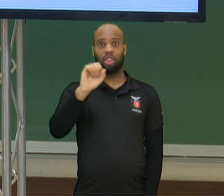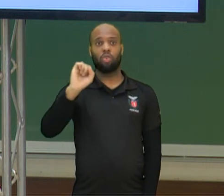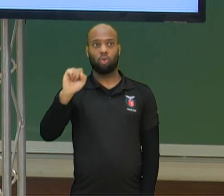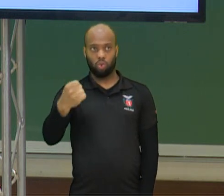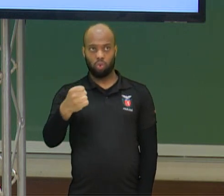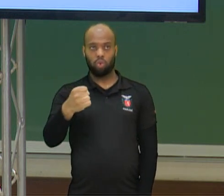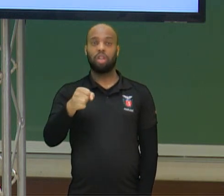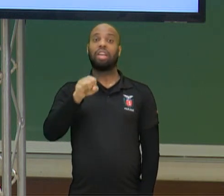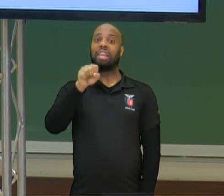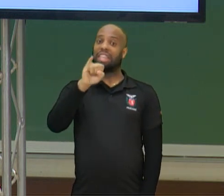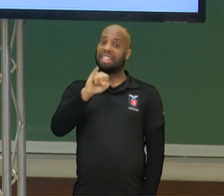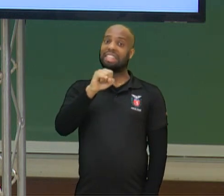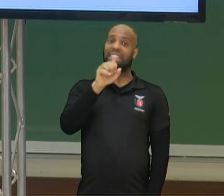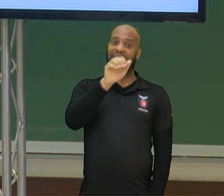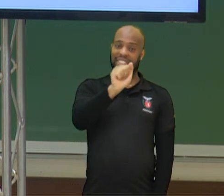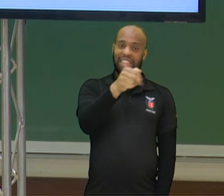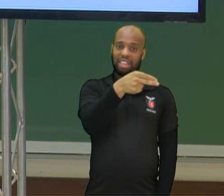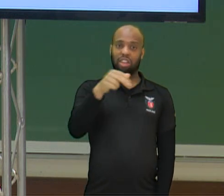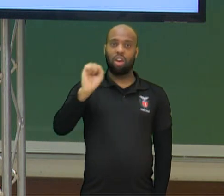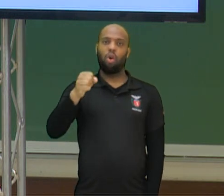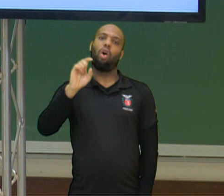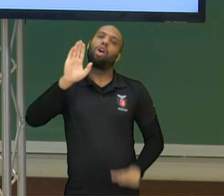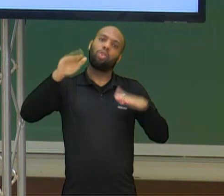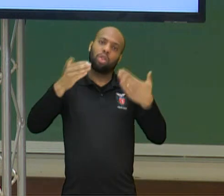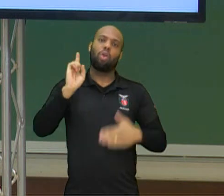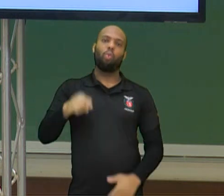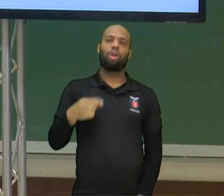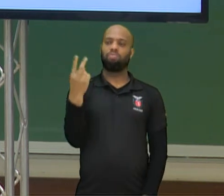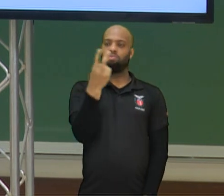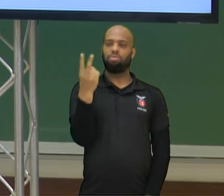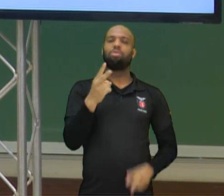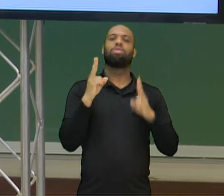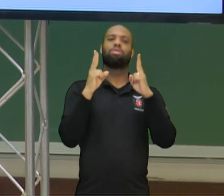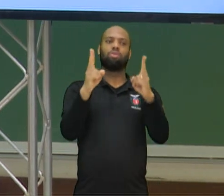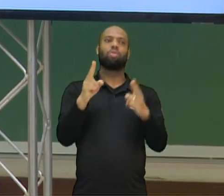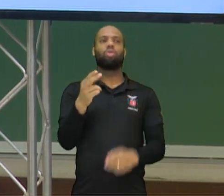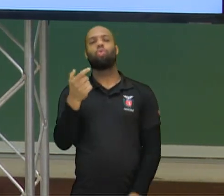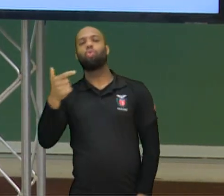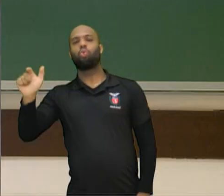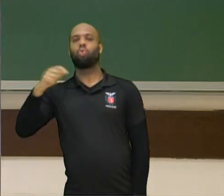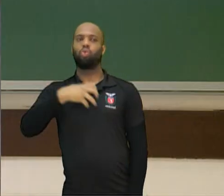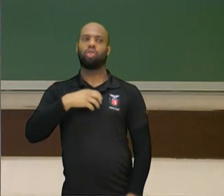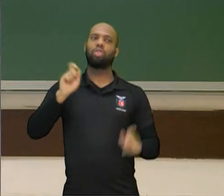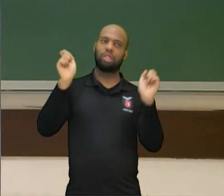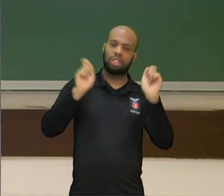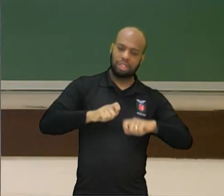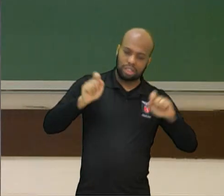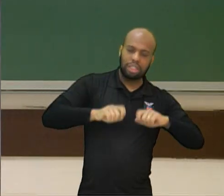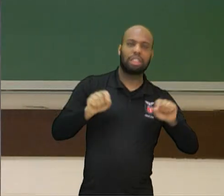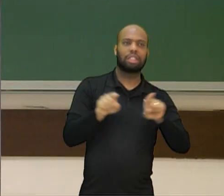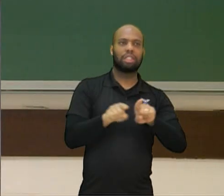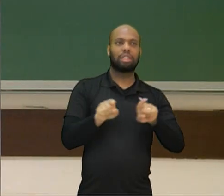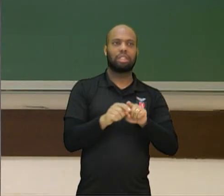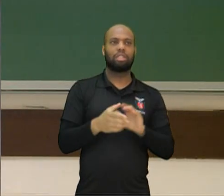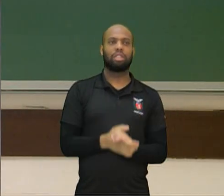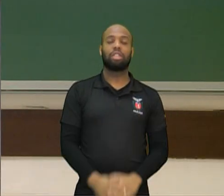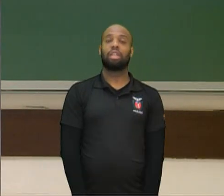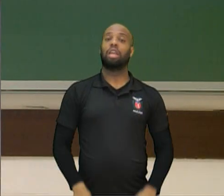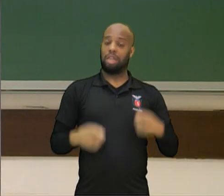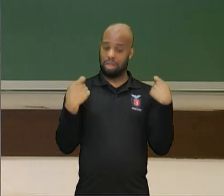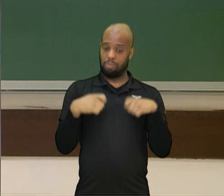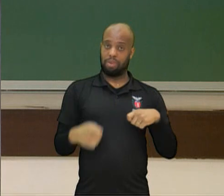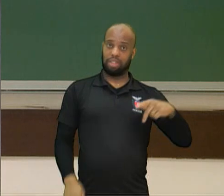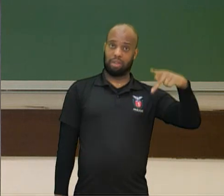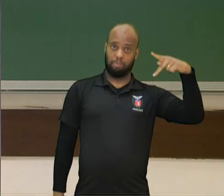ser igual a 8. Ou então, a gente pode fazer uma outra conta, no qual o P deve